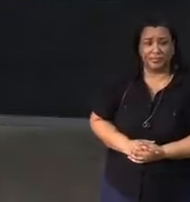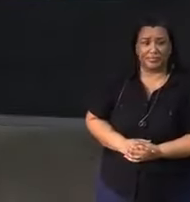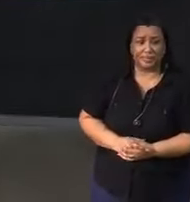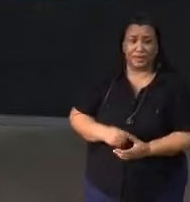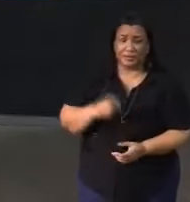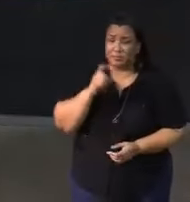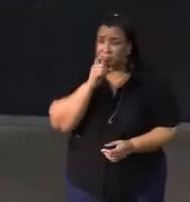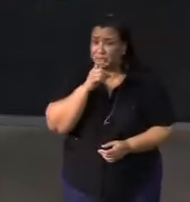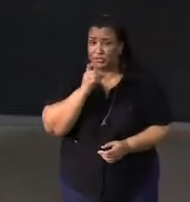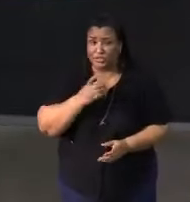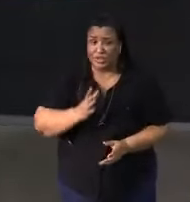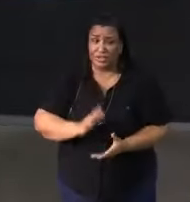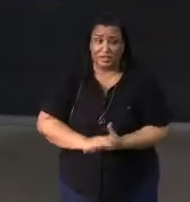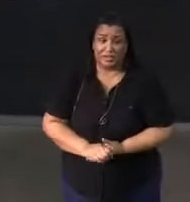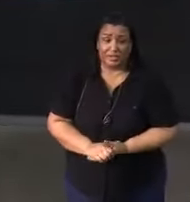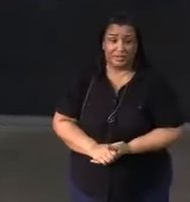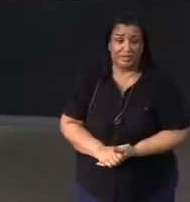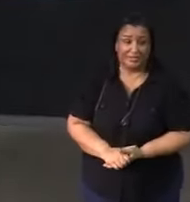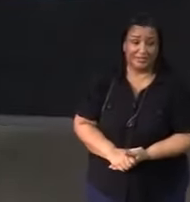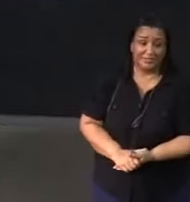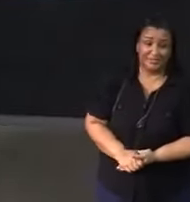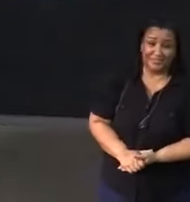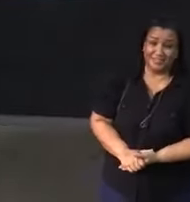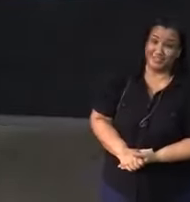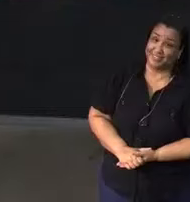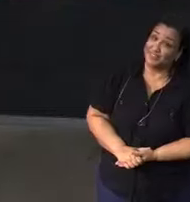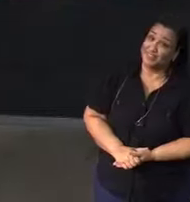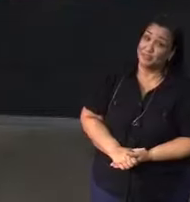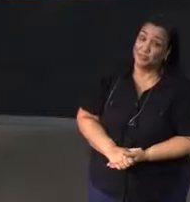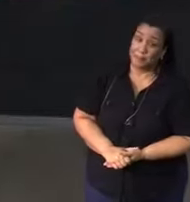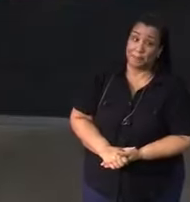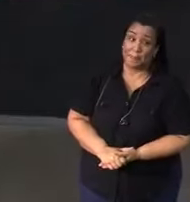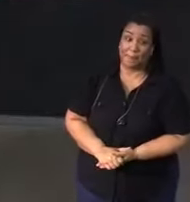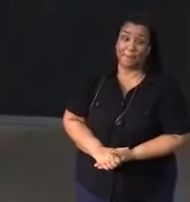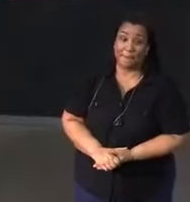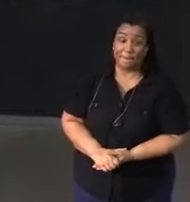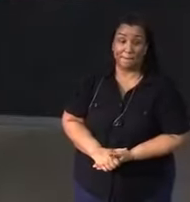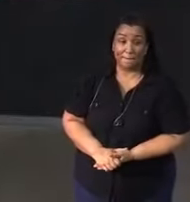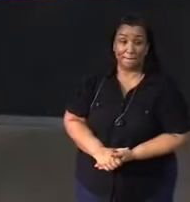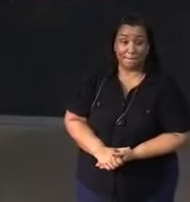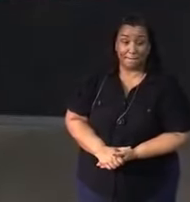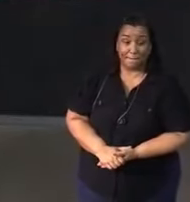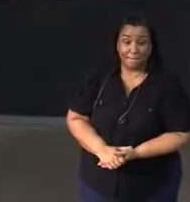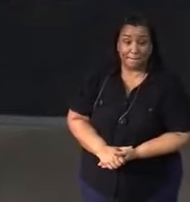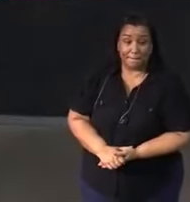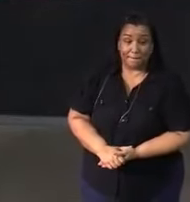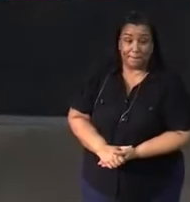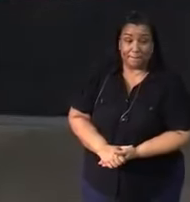Sei qual era a presença que ele estava sentindo. Do diabo.